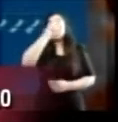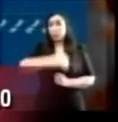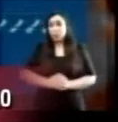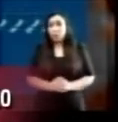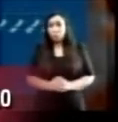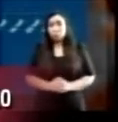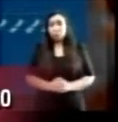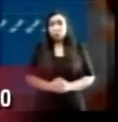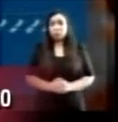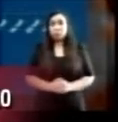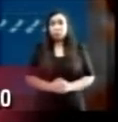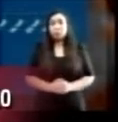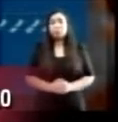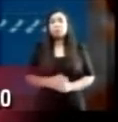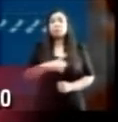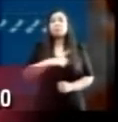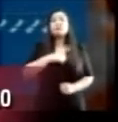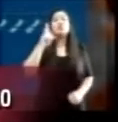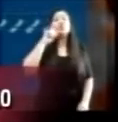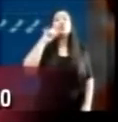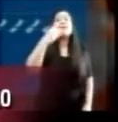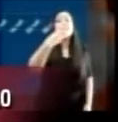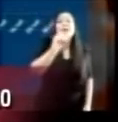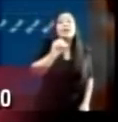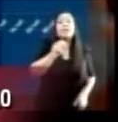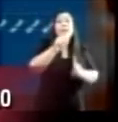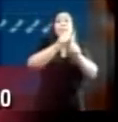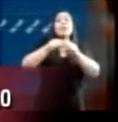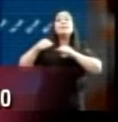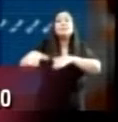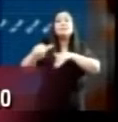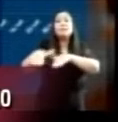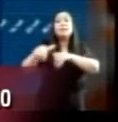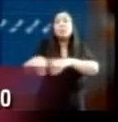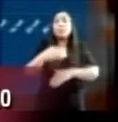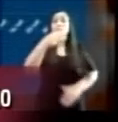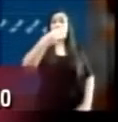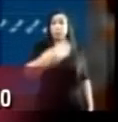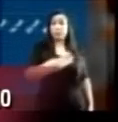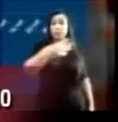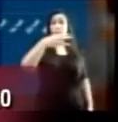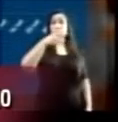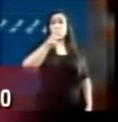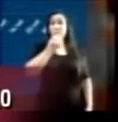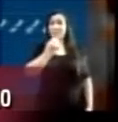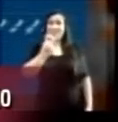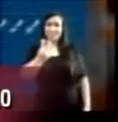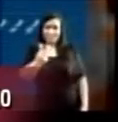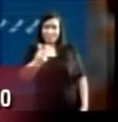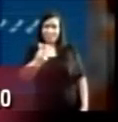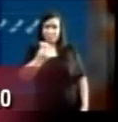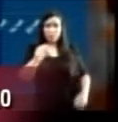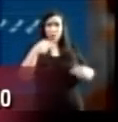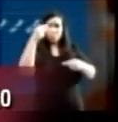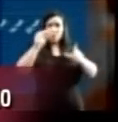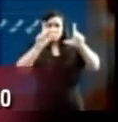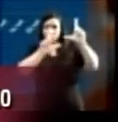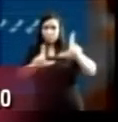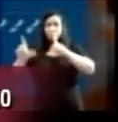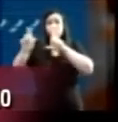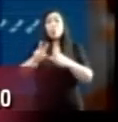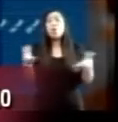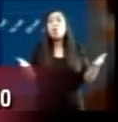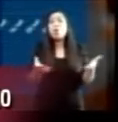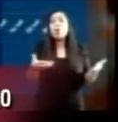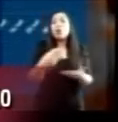Nós estávamos no dia 30 de setembro com 305. Vocês vão ver no próximo slide que hoje